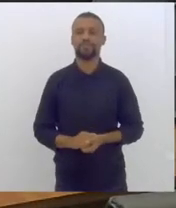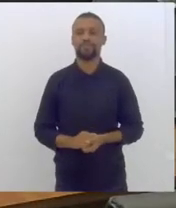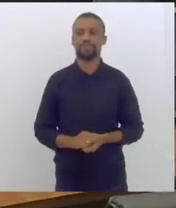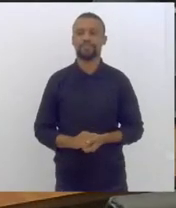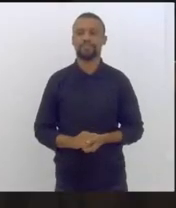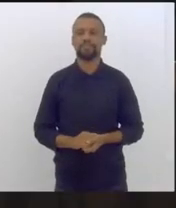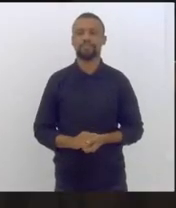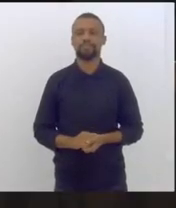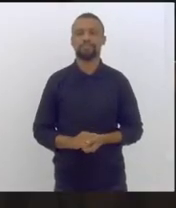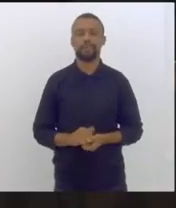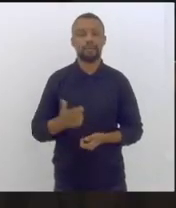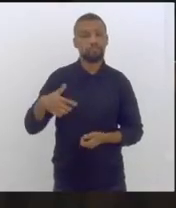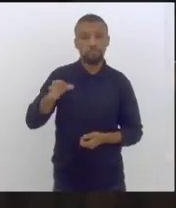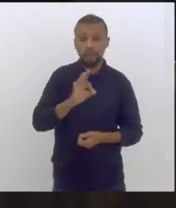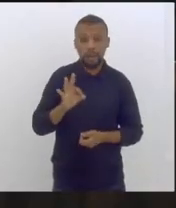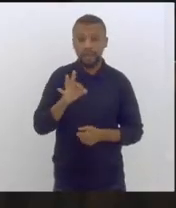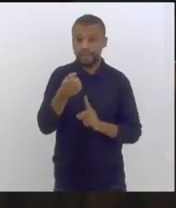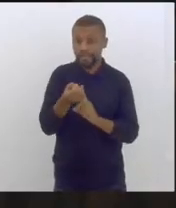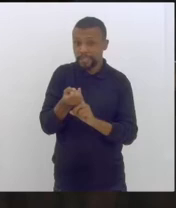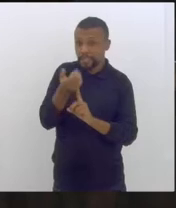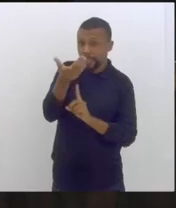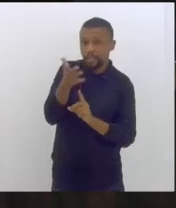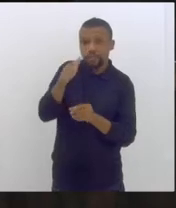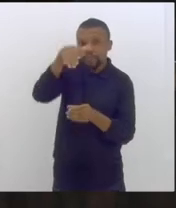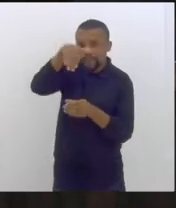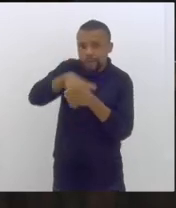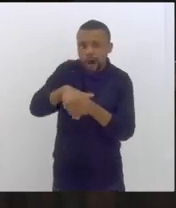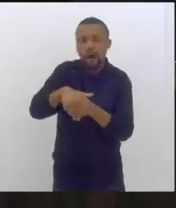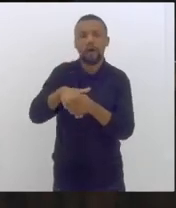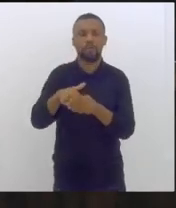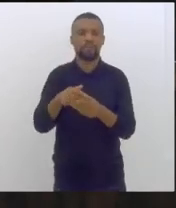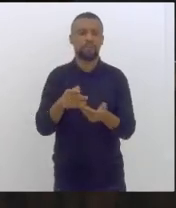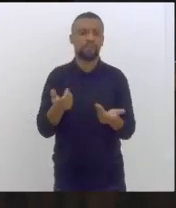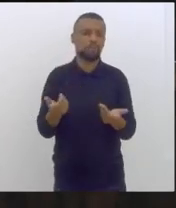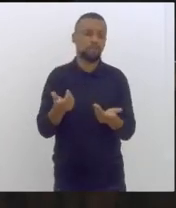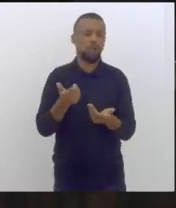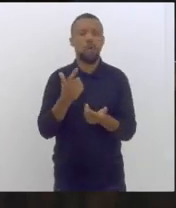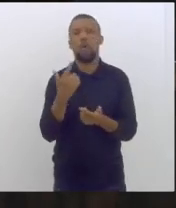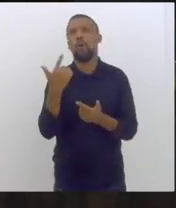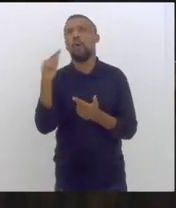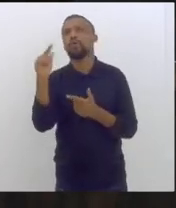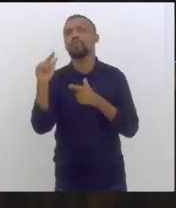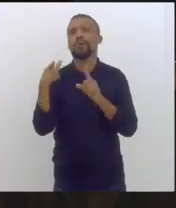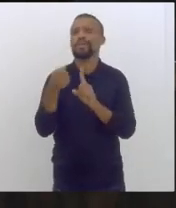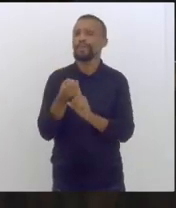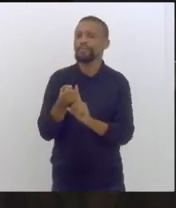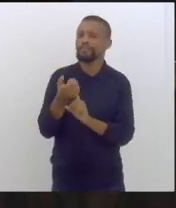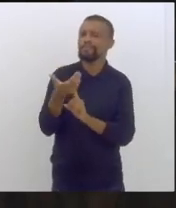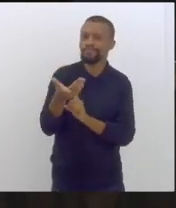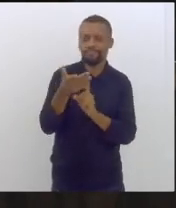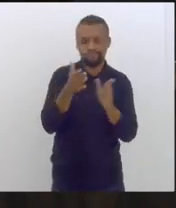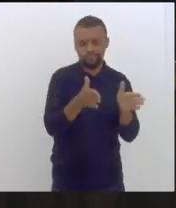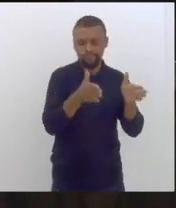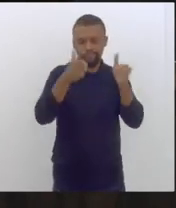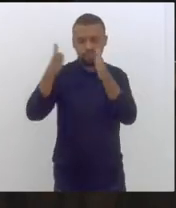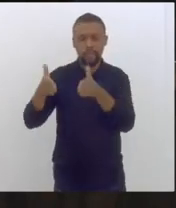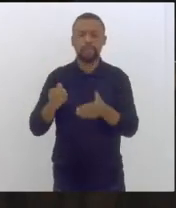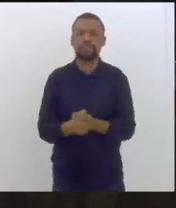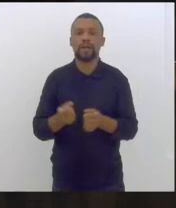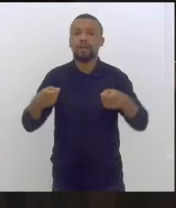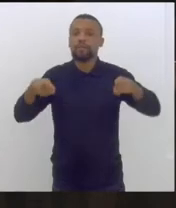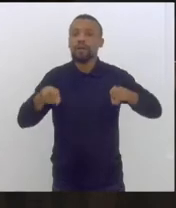e não havendo mais declaração de voto ou qualquer outra manifestação passei o expediente